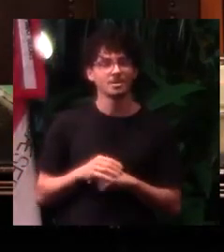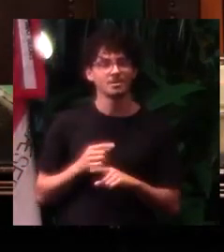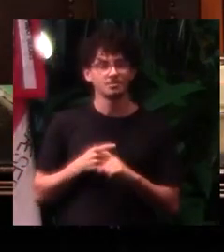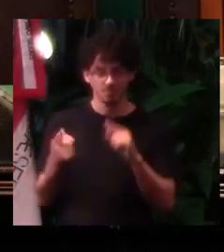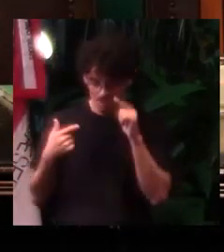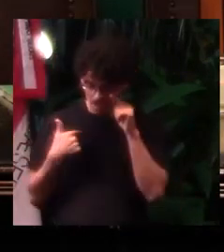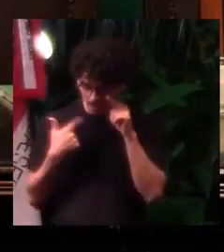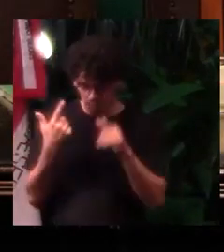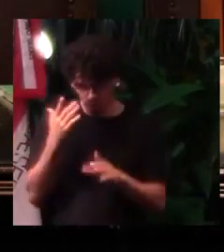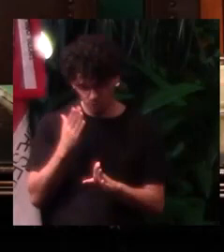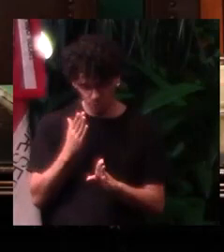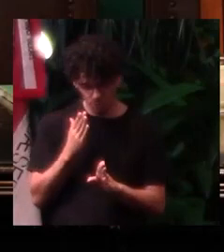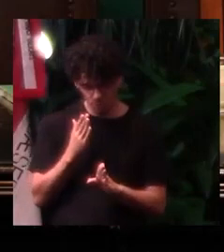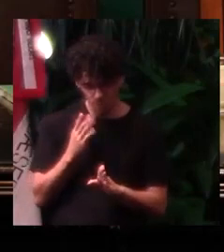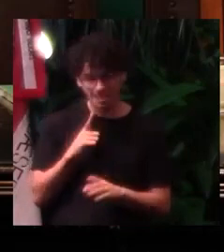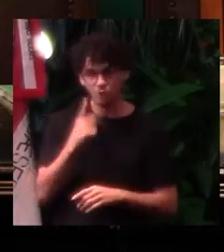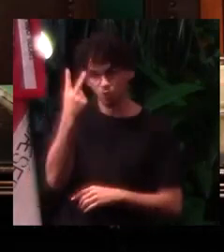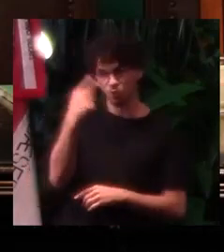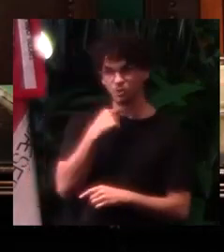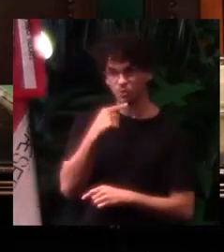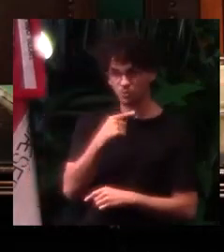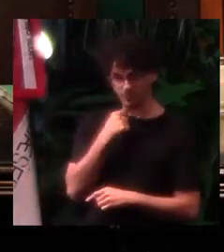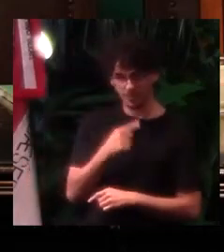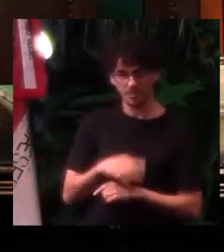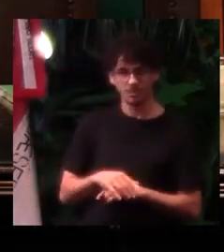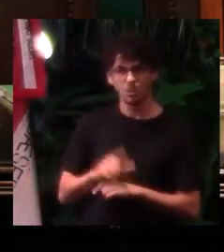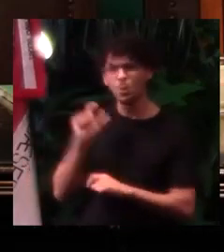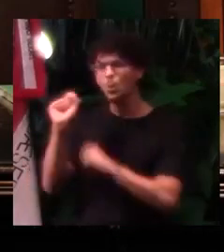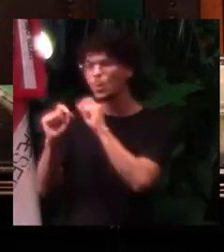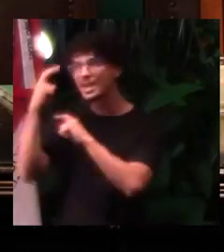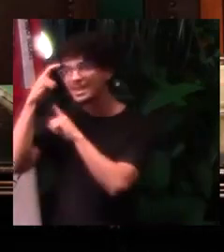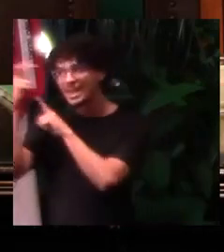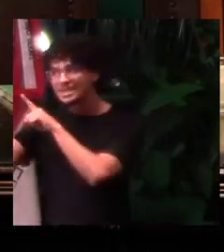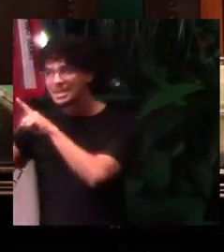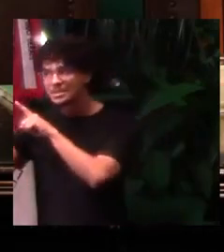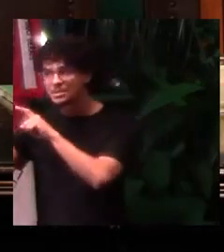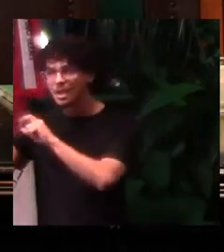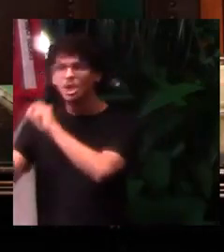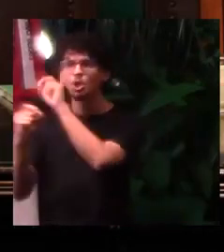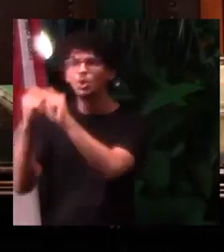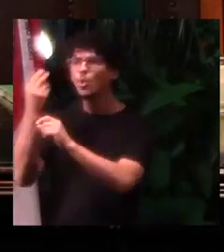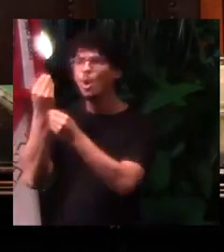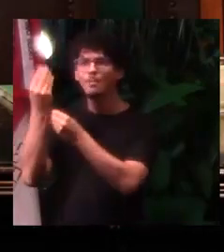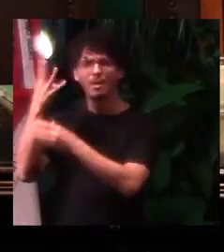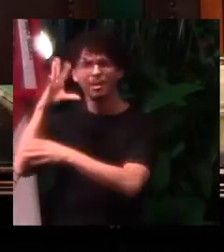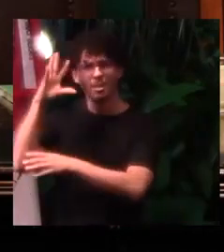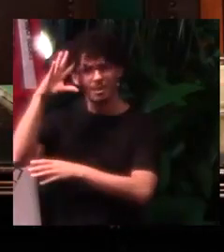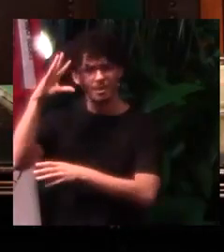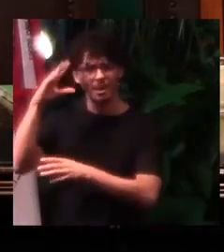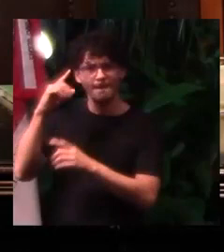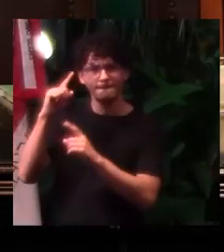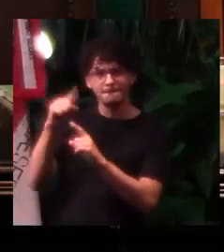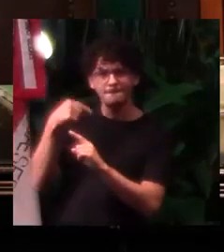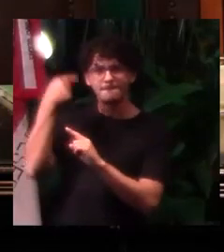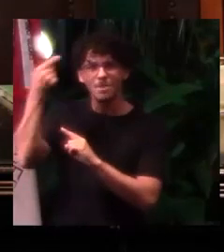duas dúvidas na minha cabeça, que eram o que é a inteligência e como ela se aplica após a